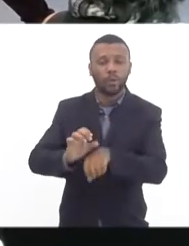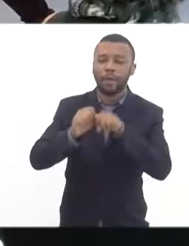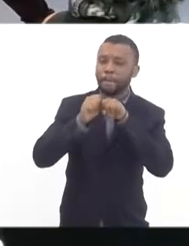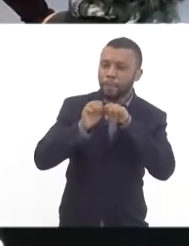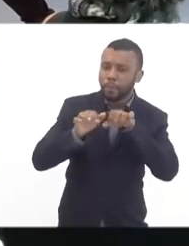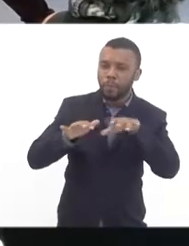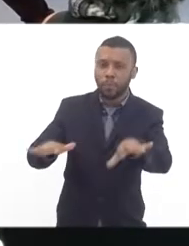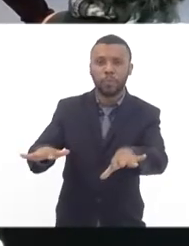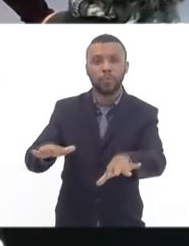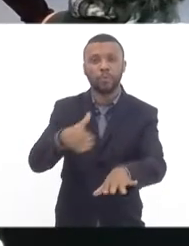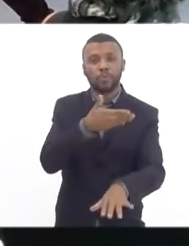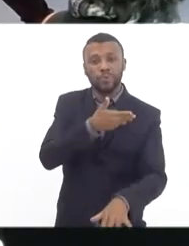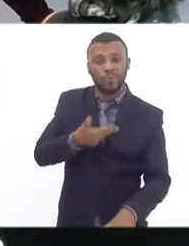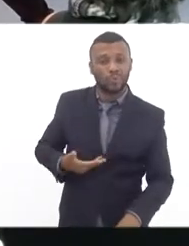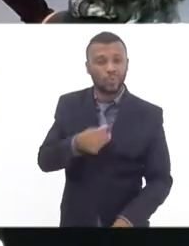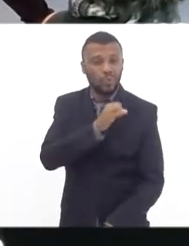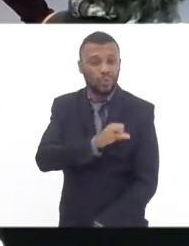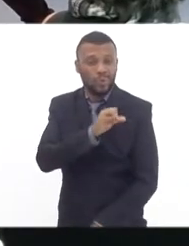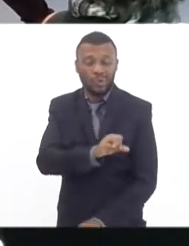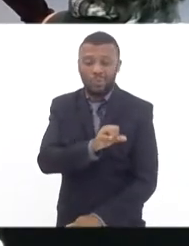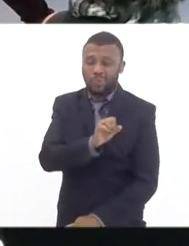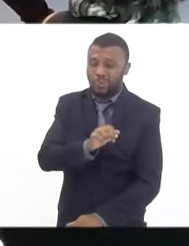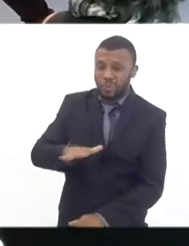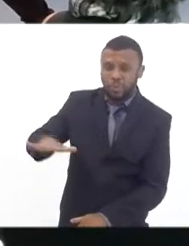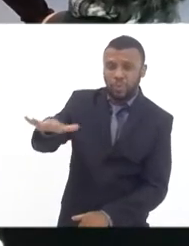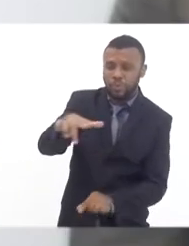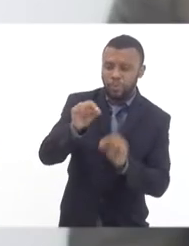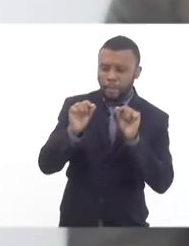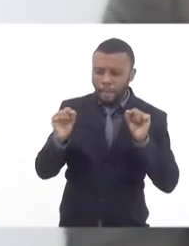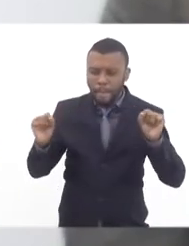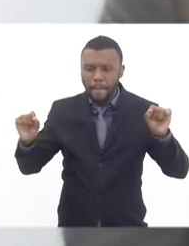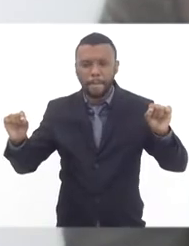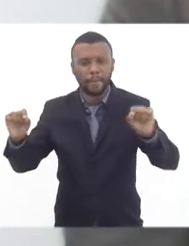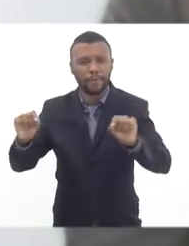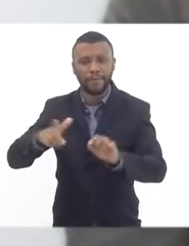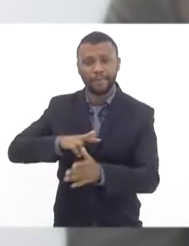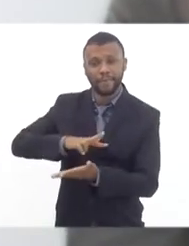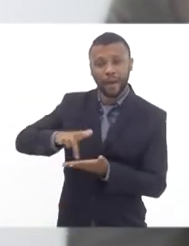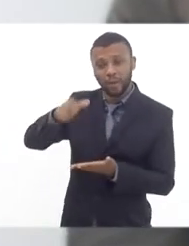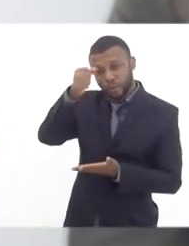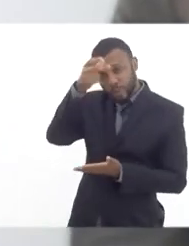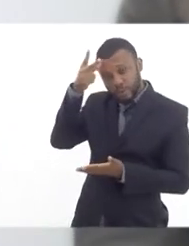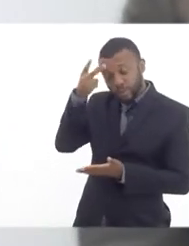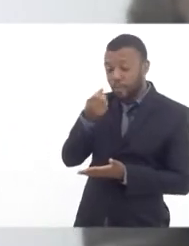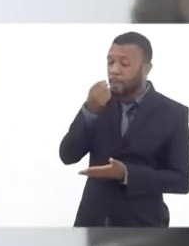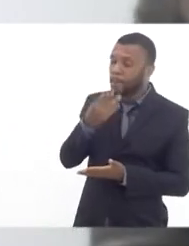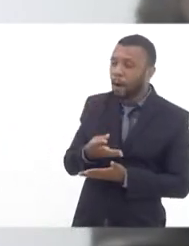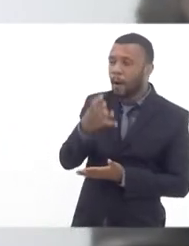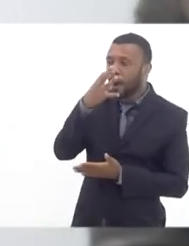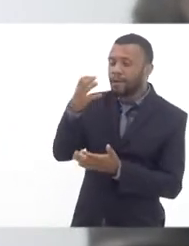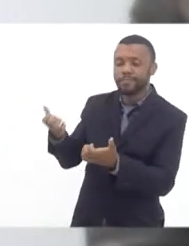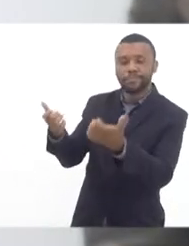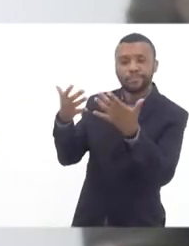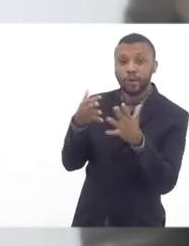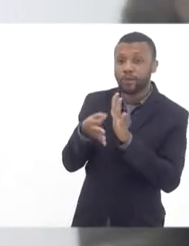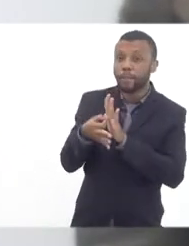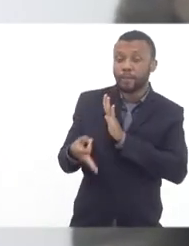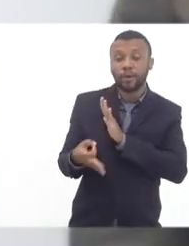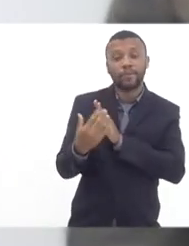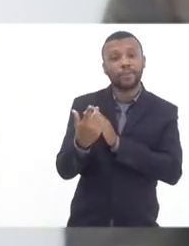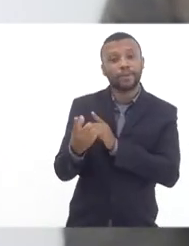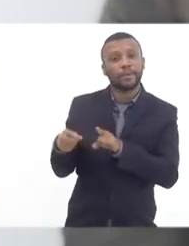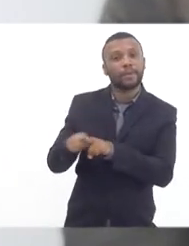todo o estado, né, Eliomar? Muito bom ouvir você, a sua opinião, e já o seu voto declarado em